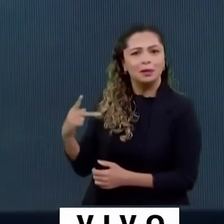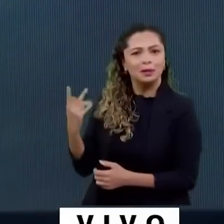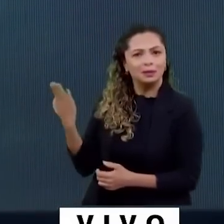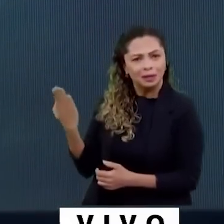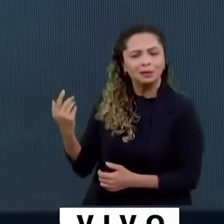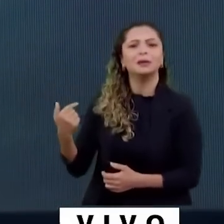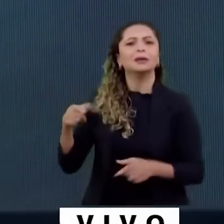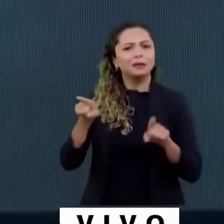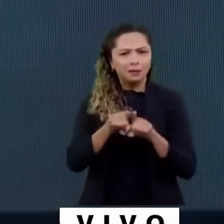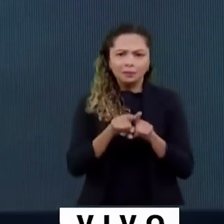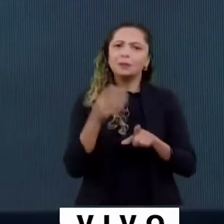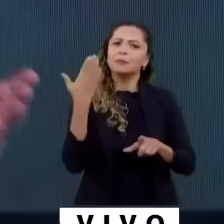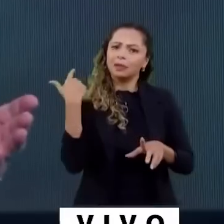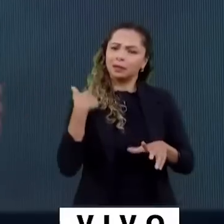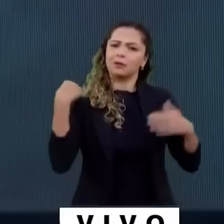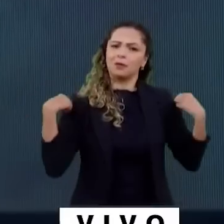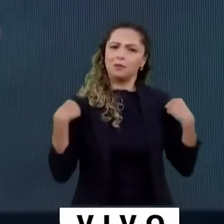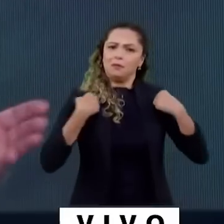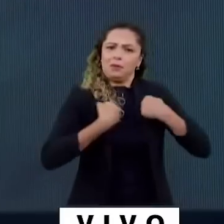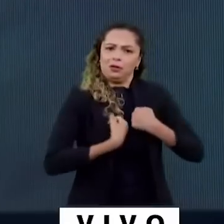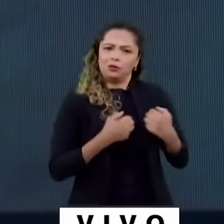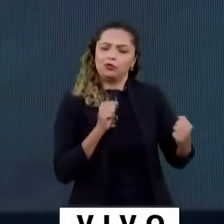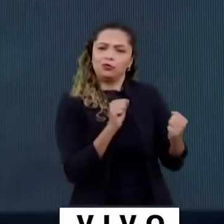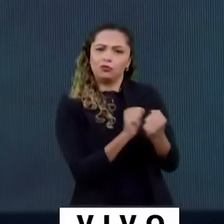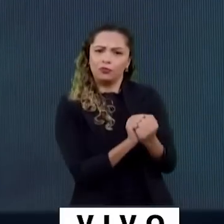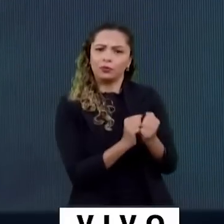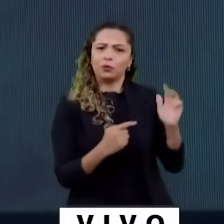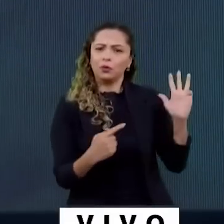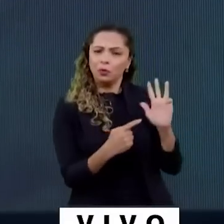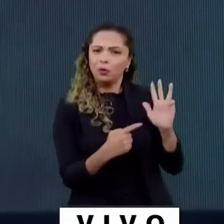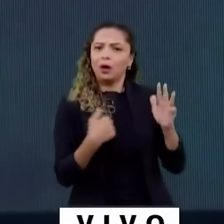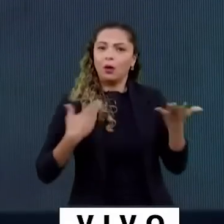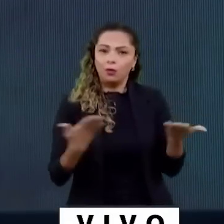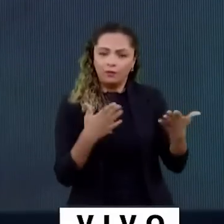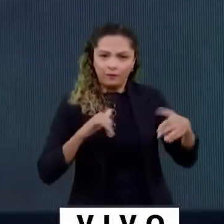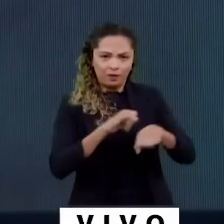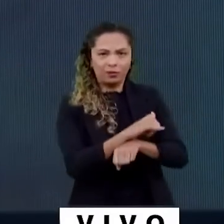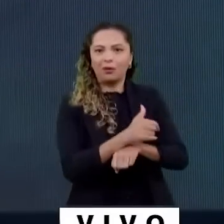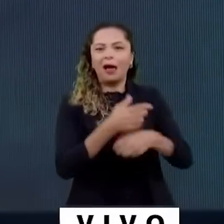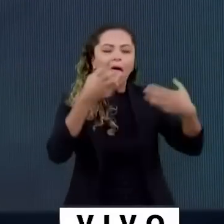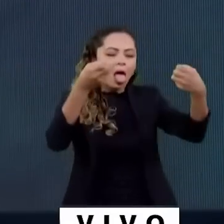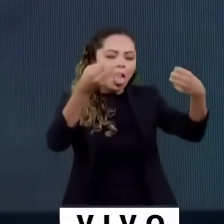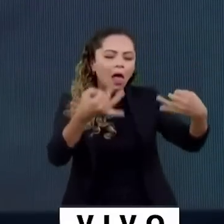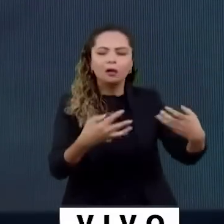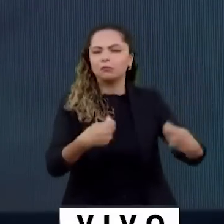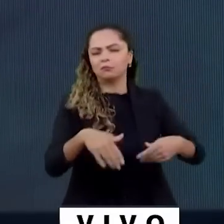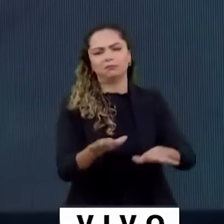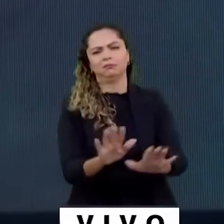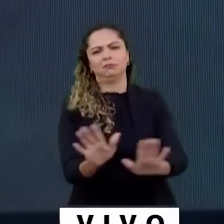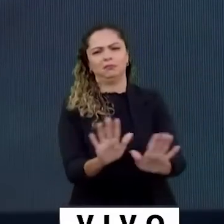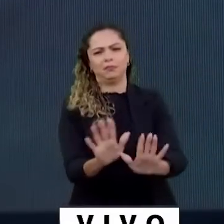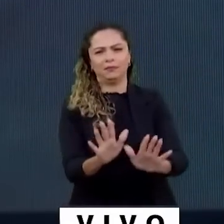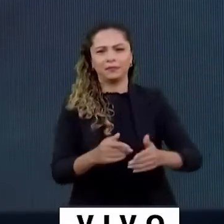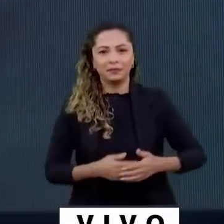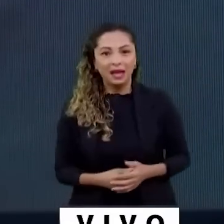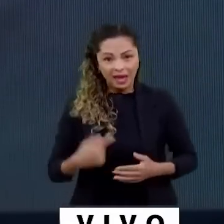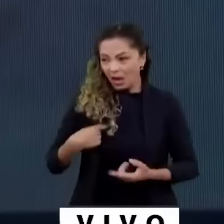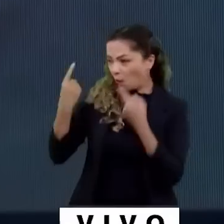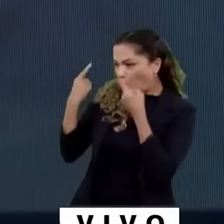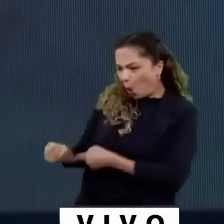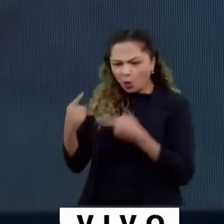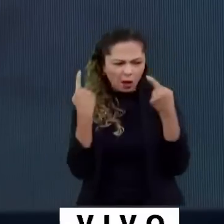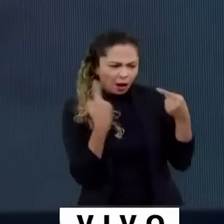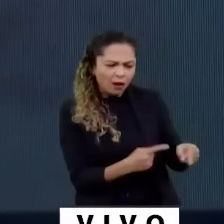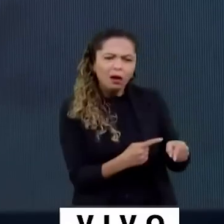Ministro do Lula que se ausentou porque acha que não é importante dar satisfação para ninguém e eu não quero que as pessoas entendam que eu tô atacando um ao outro